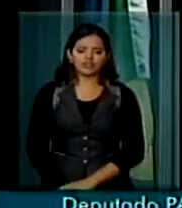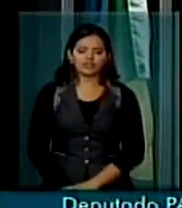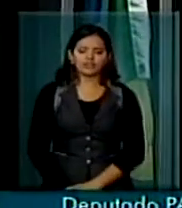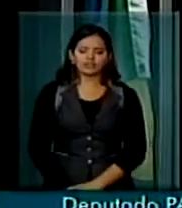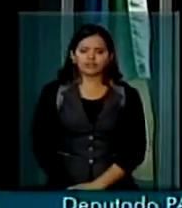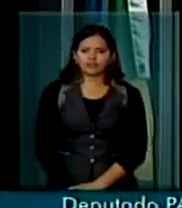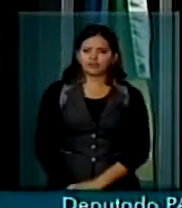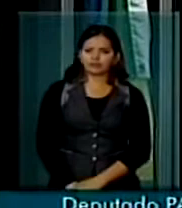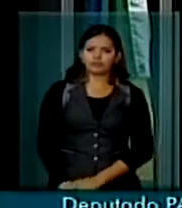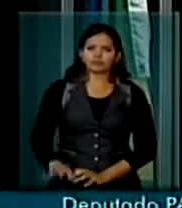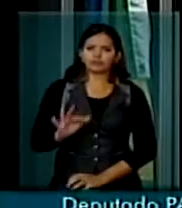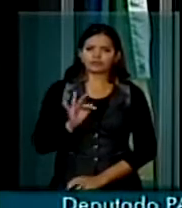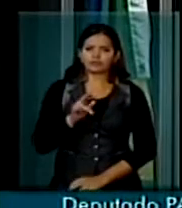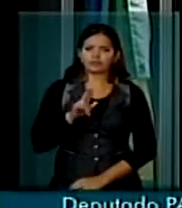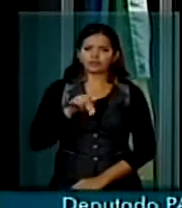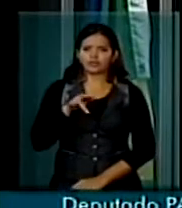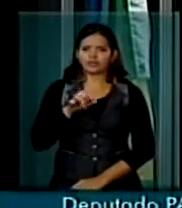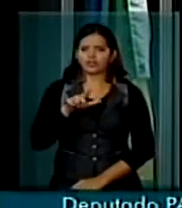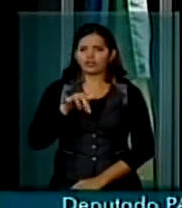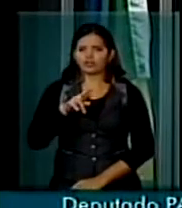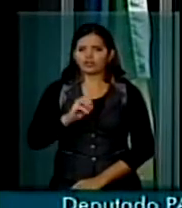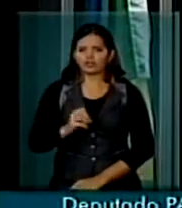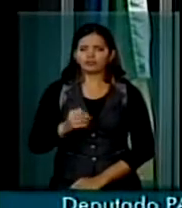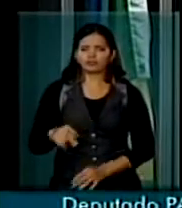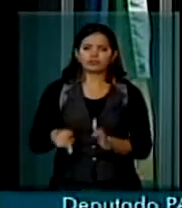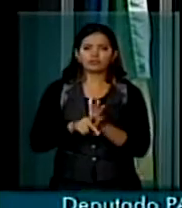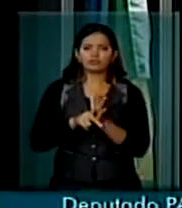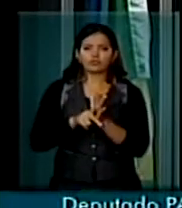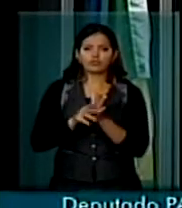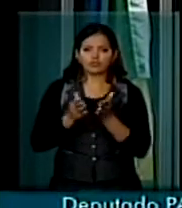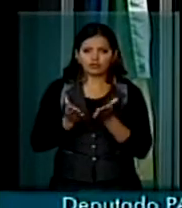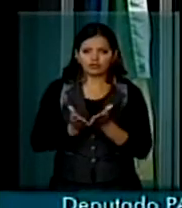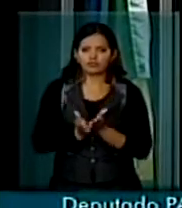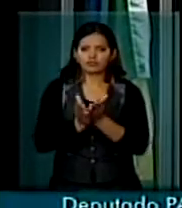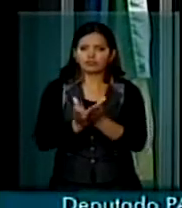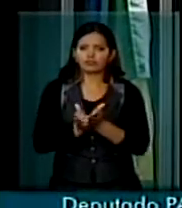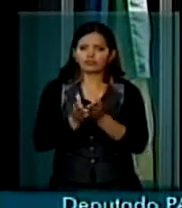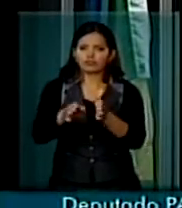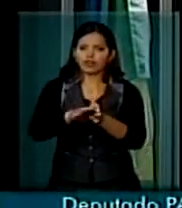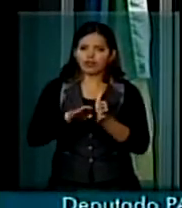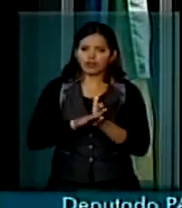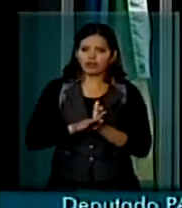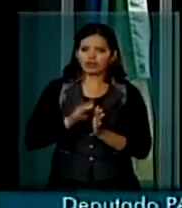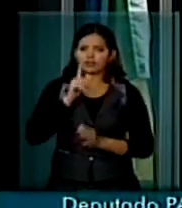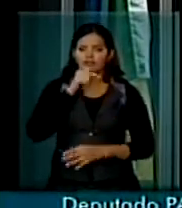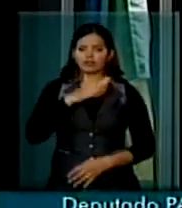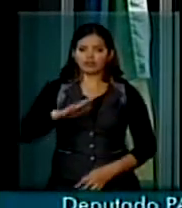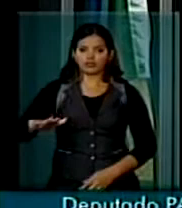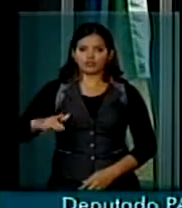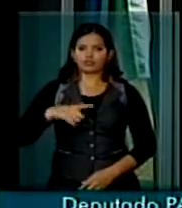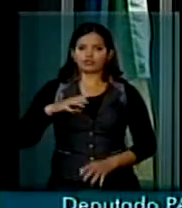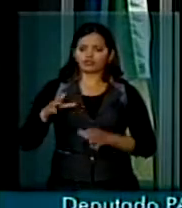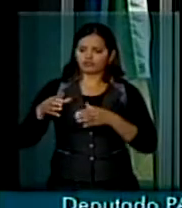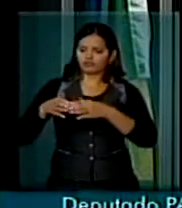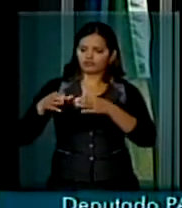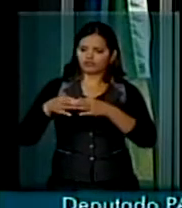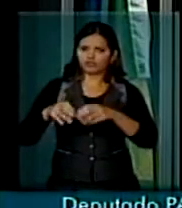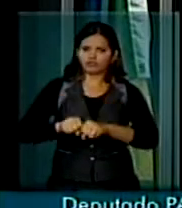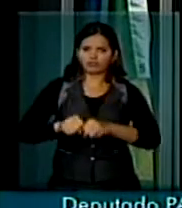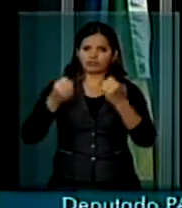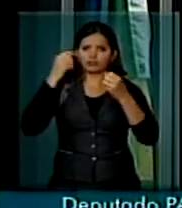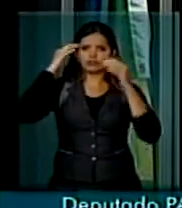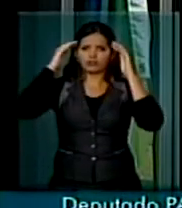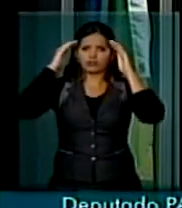dos fuzileiros navais na Marinha, havia praticamente uma tropa completamente sublevada, completamente rompida com a hierarquia,